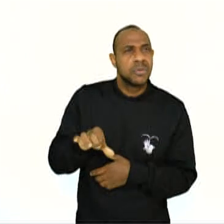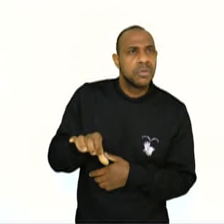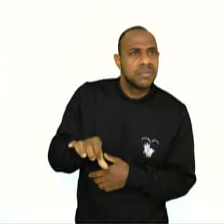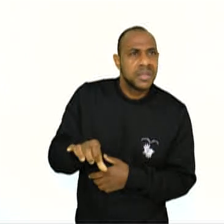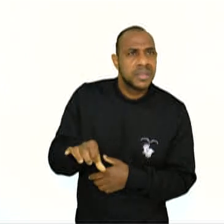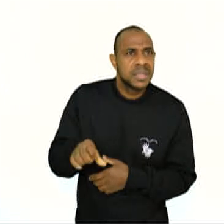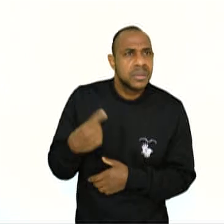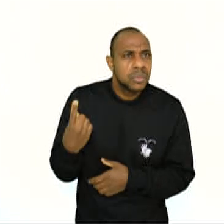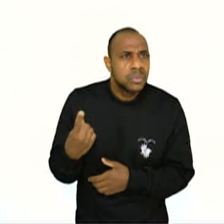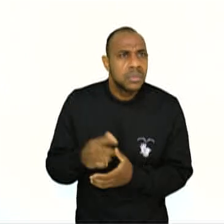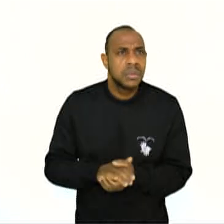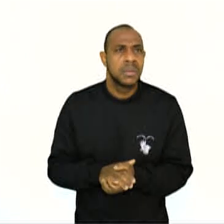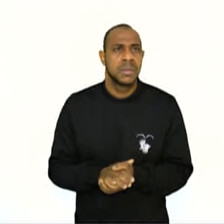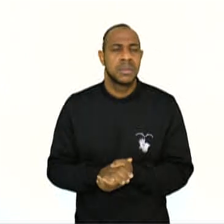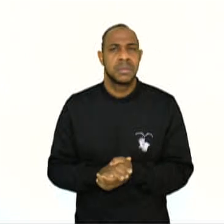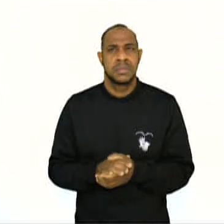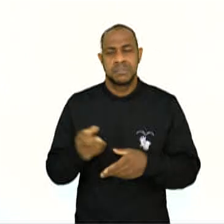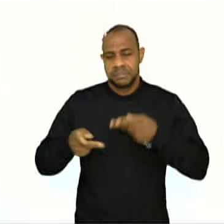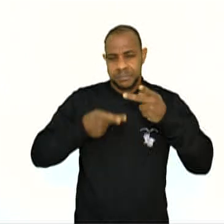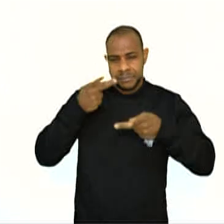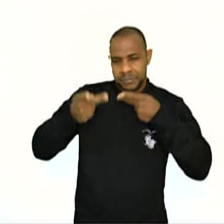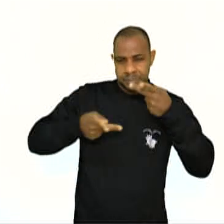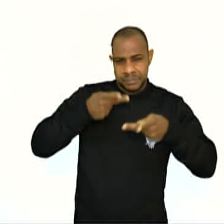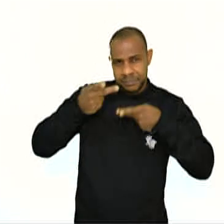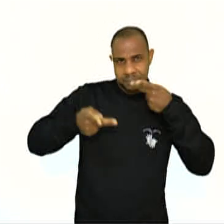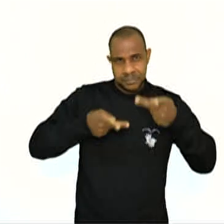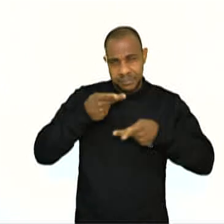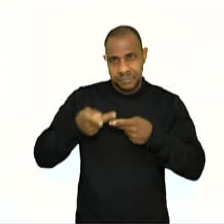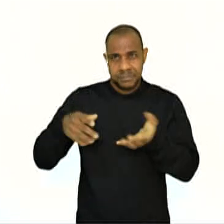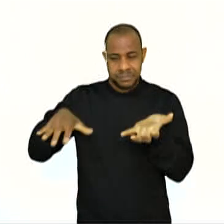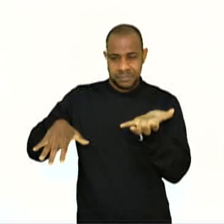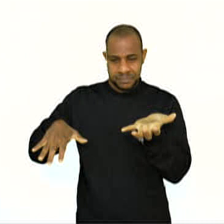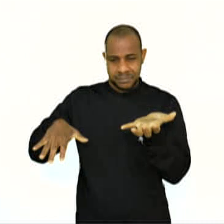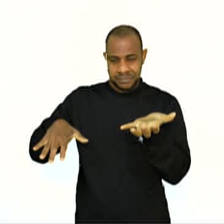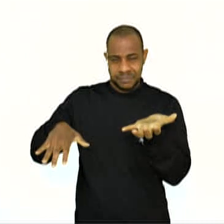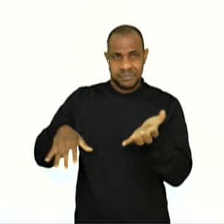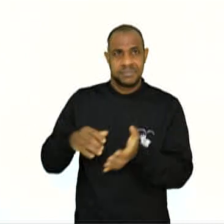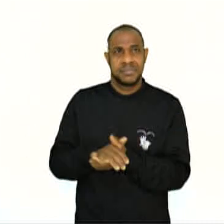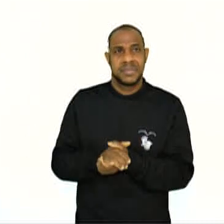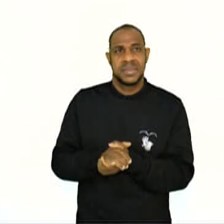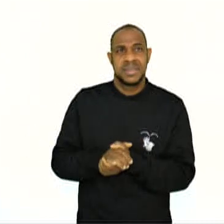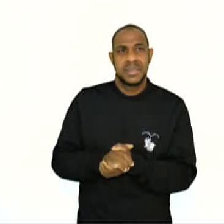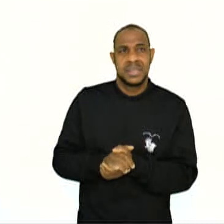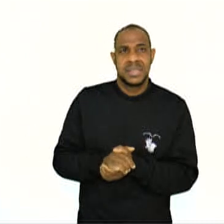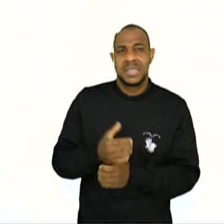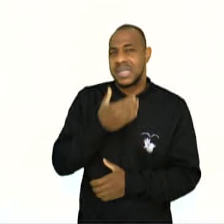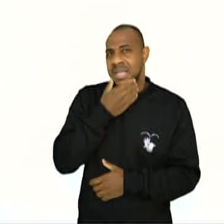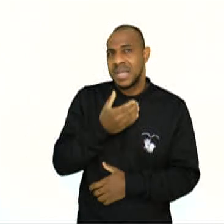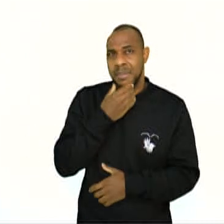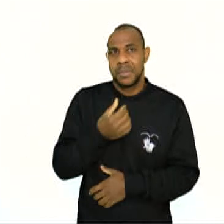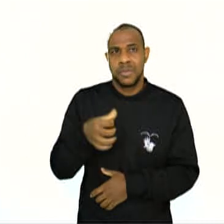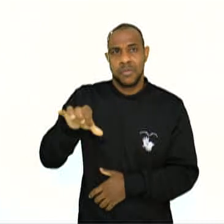seguinte, ó: em seu discurso de despedida do Senado, em dezembro de 1994, o presidente Fernando